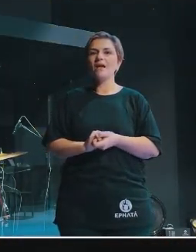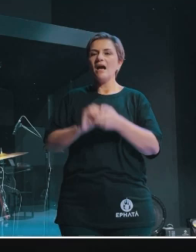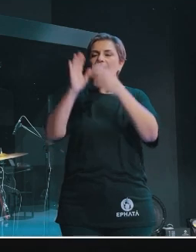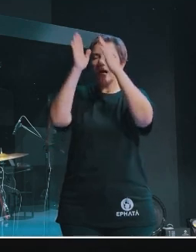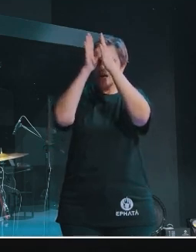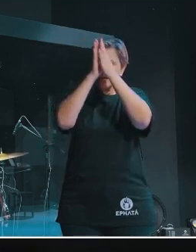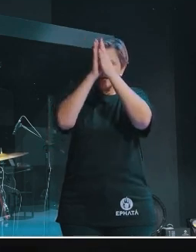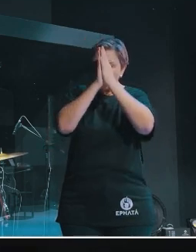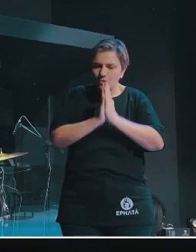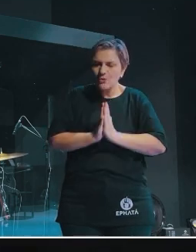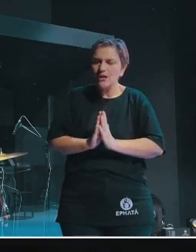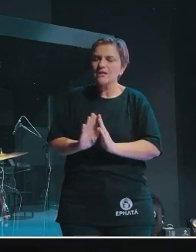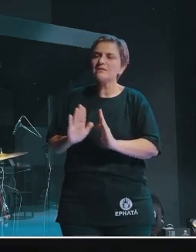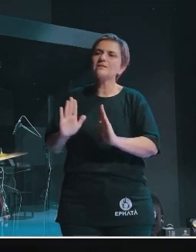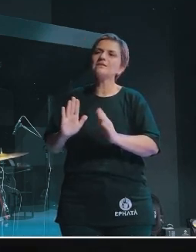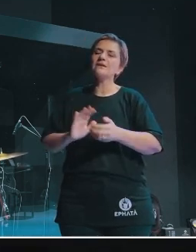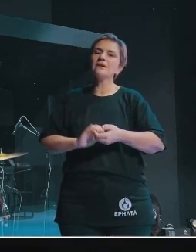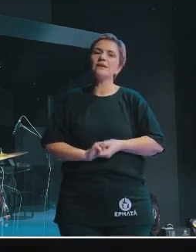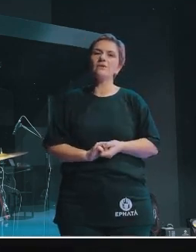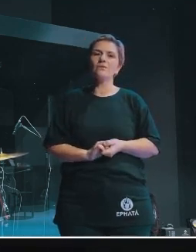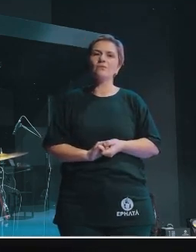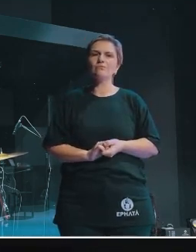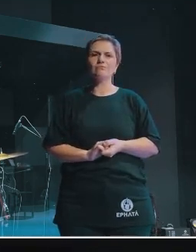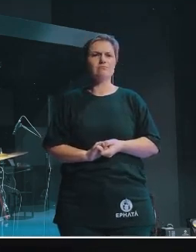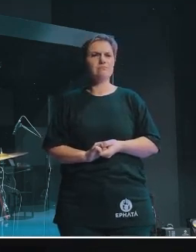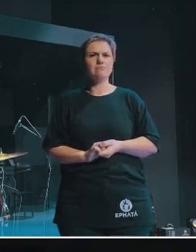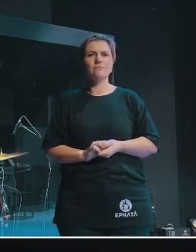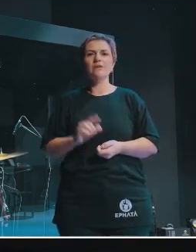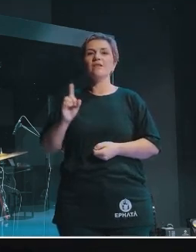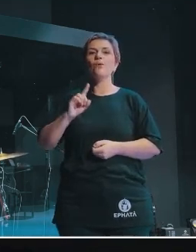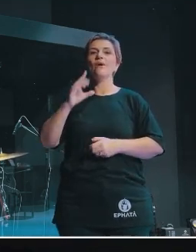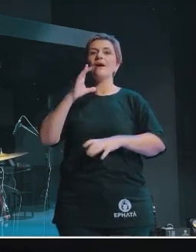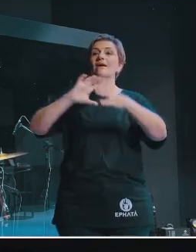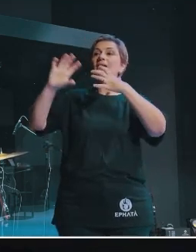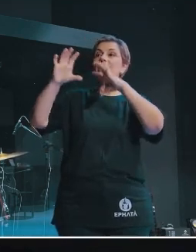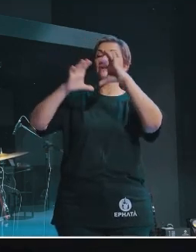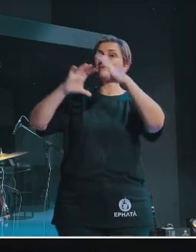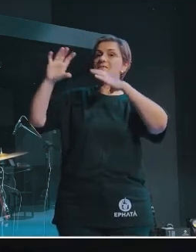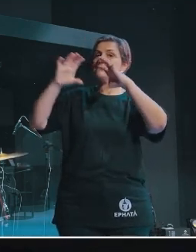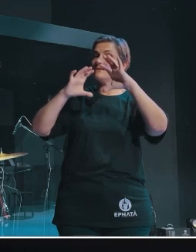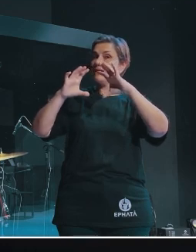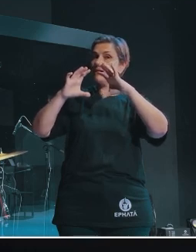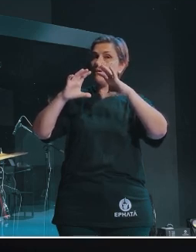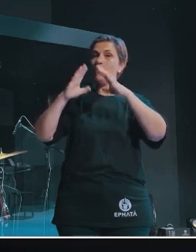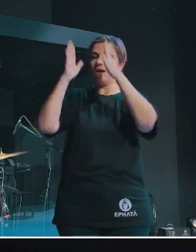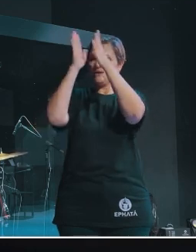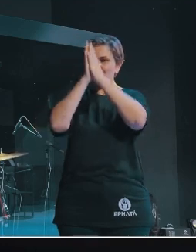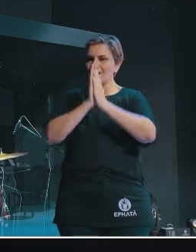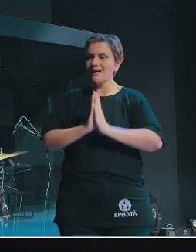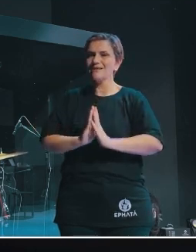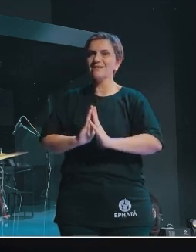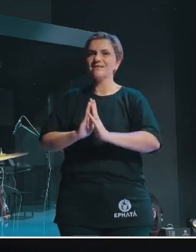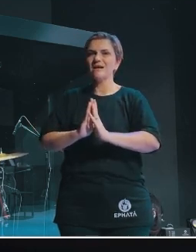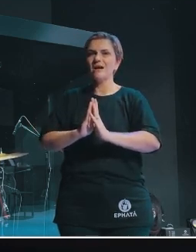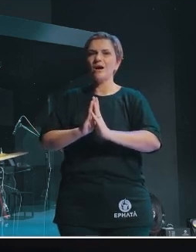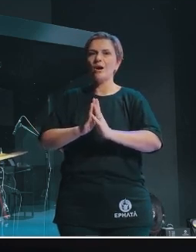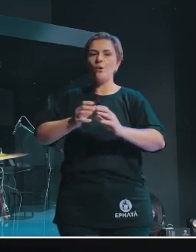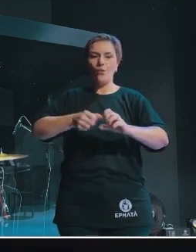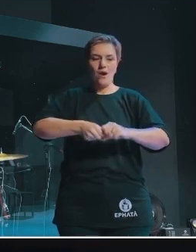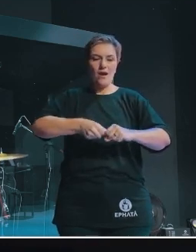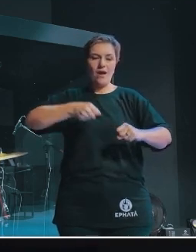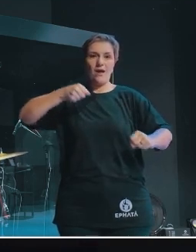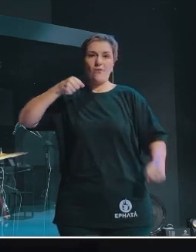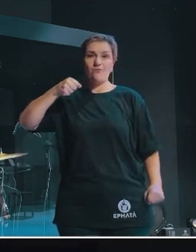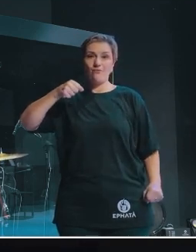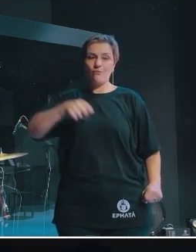Adoração não é canção, adoração é arma de guerra. Eu vou falar